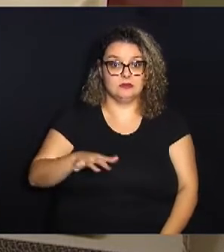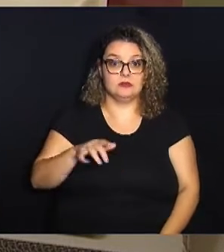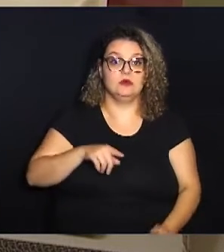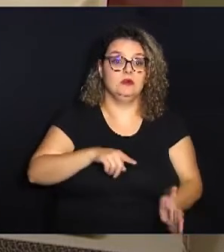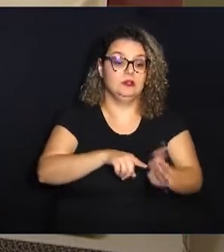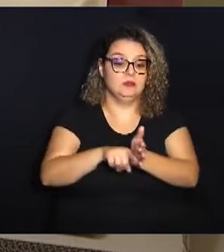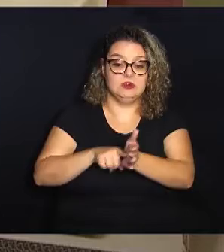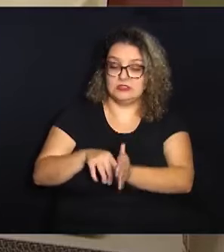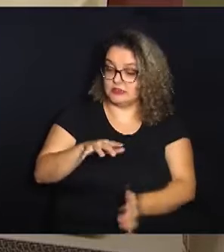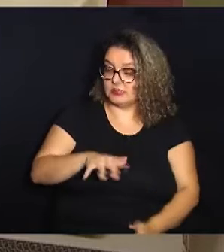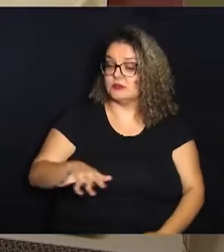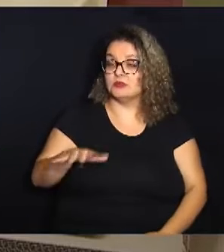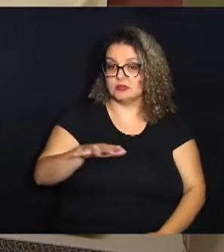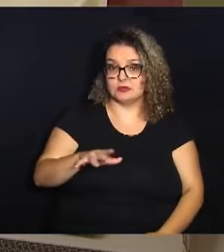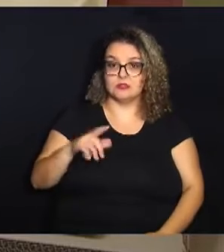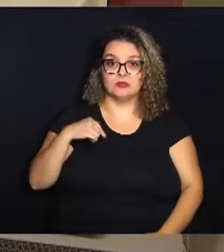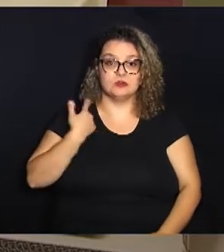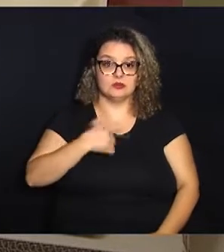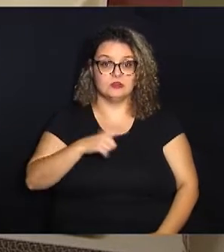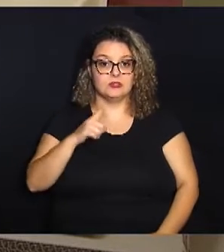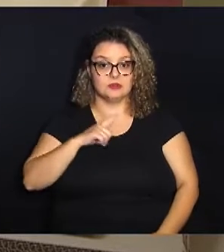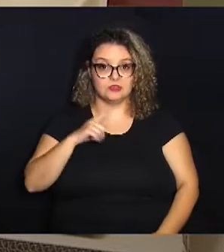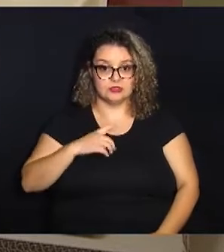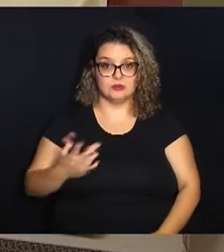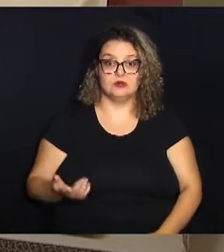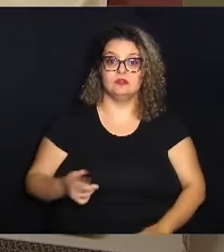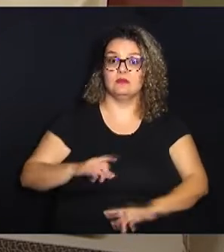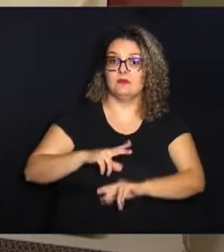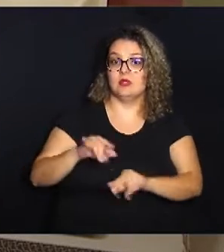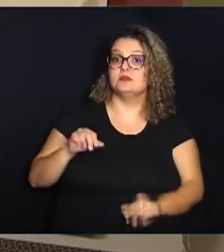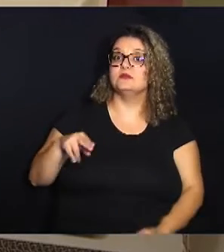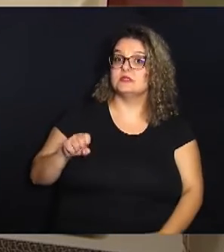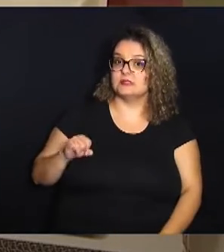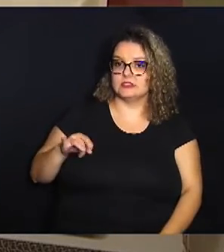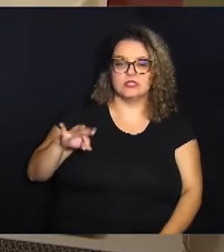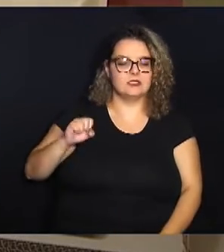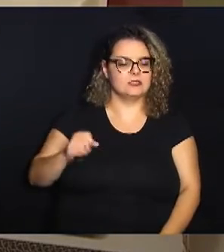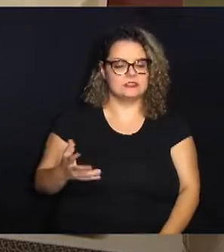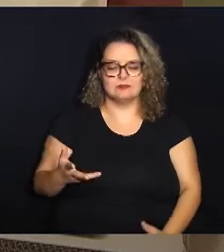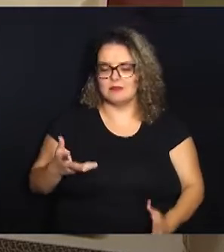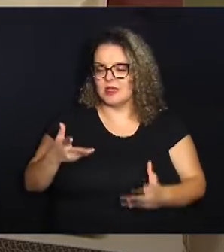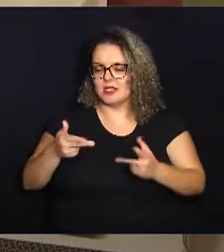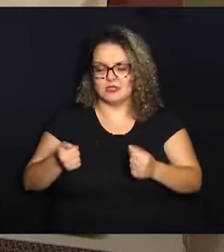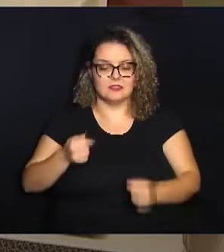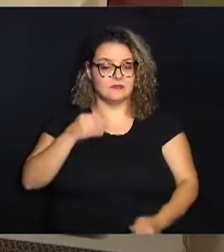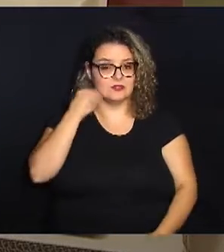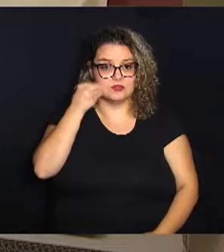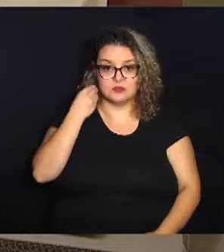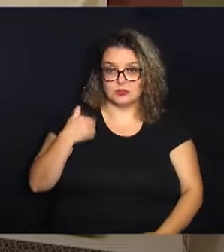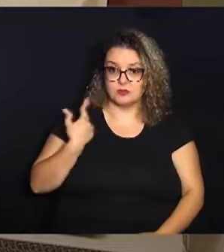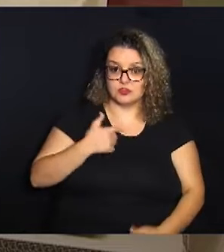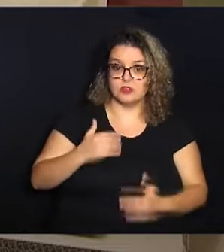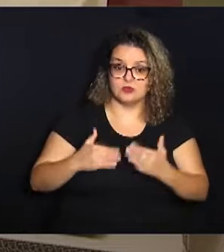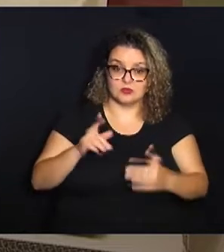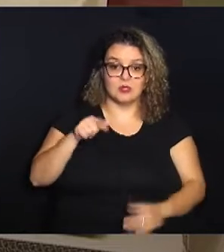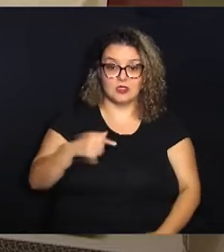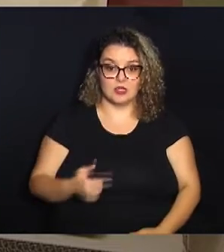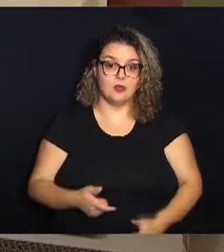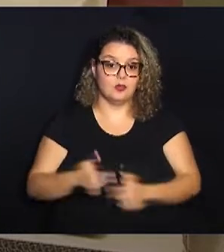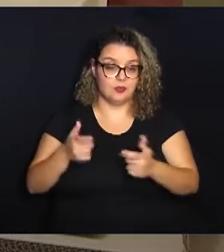pesquisadores da área. Então, nós estamos tendo muitos insights interessantíssimos para o nosso desenvolvimento. Então, esse é um grande